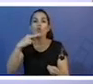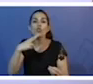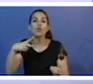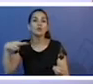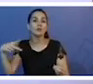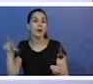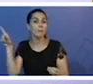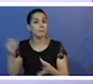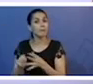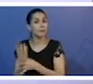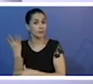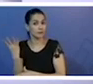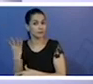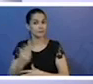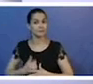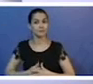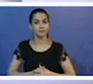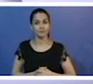essa planta.